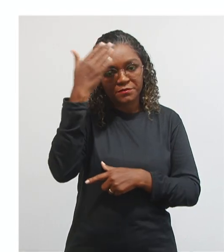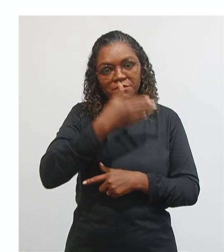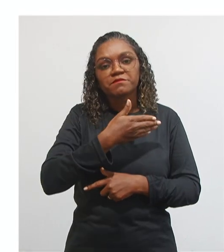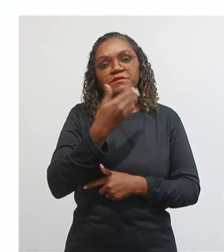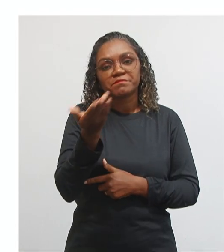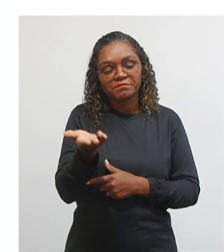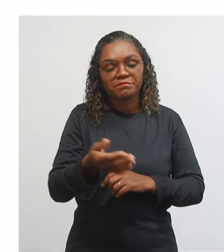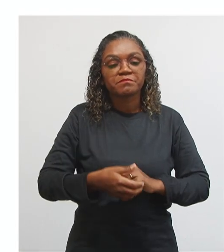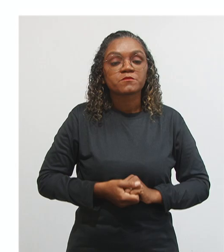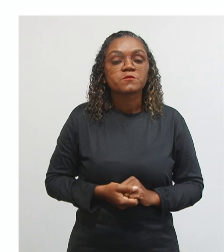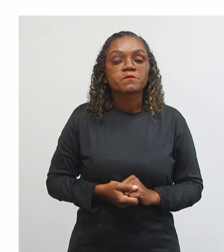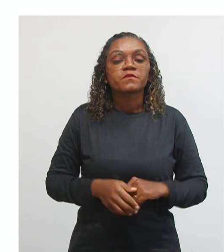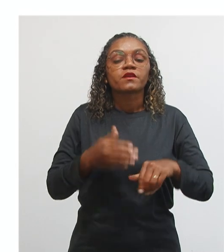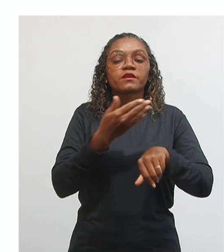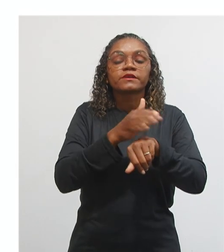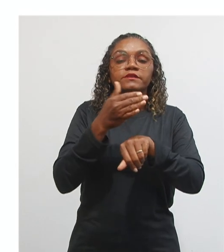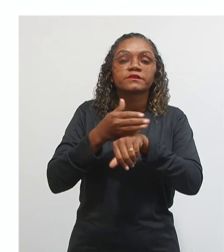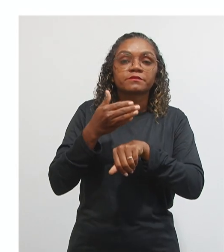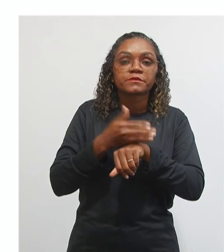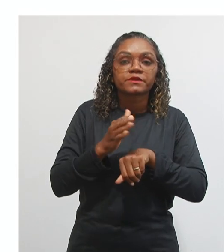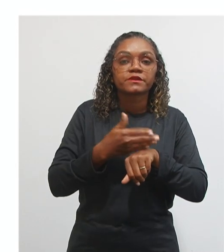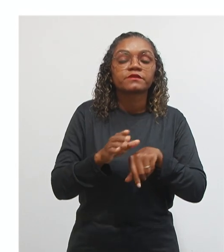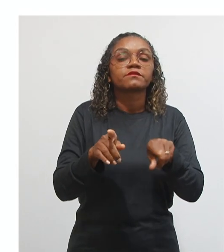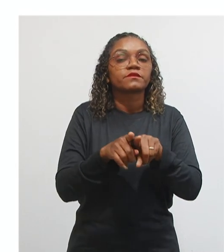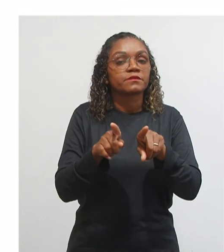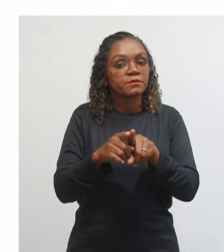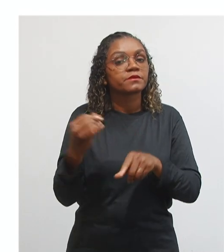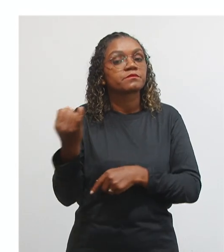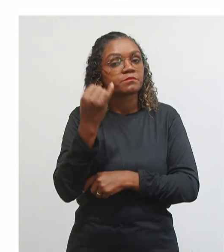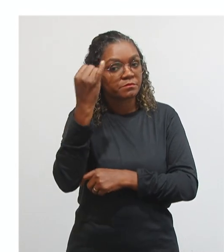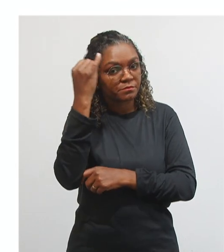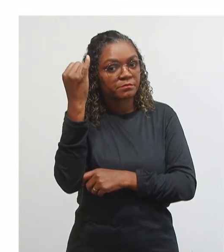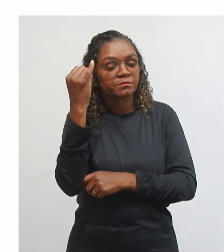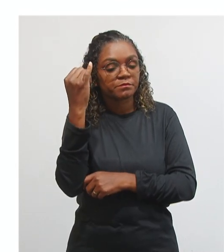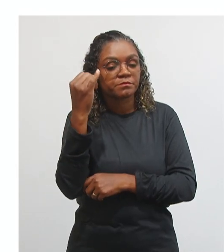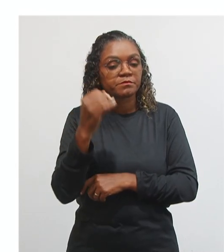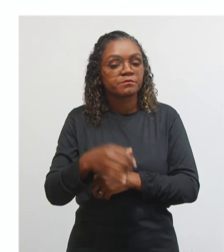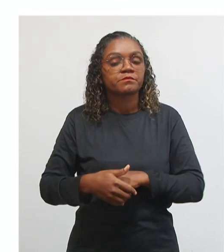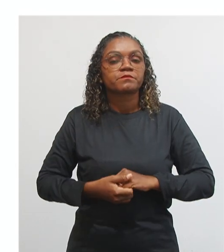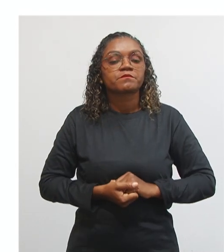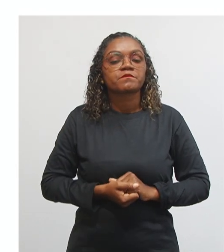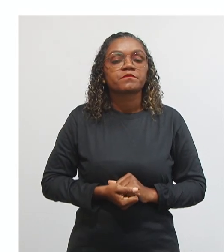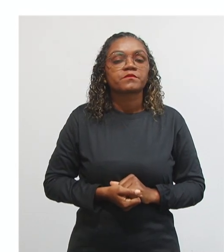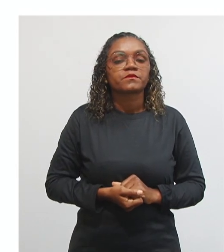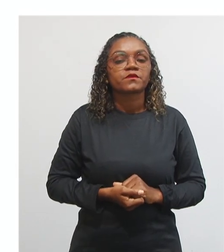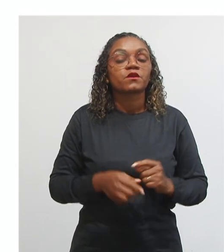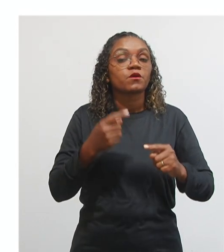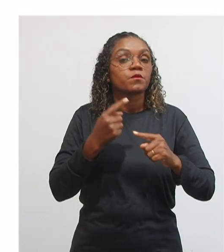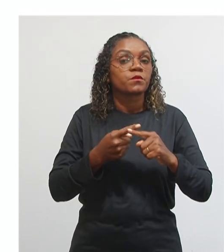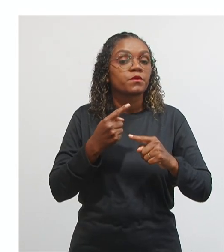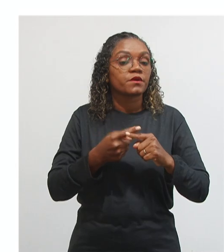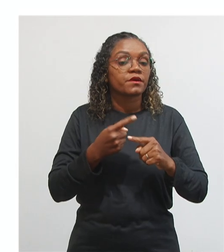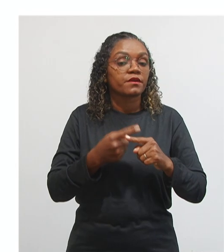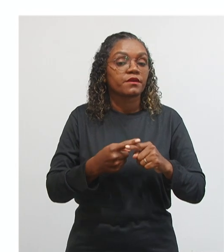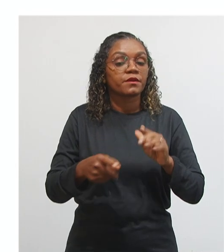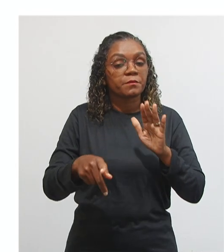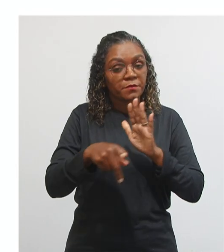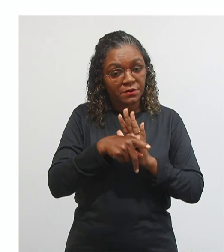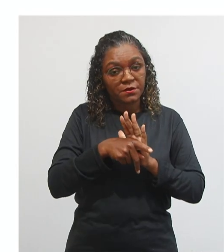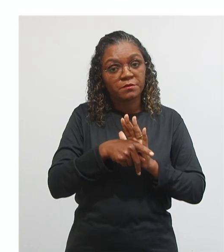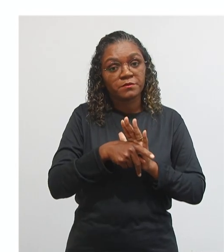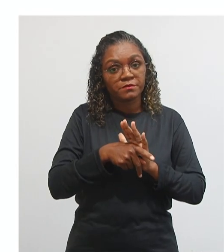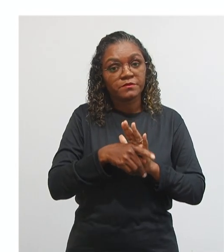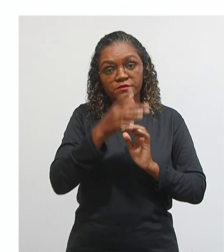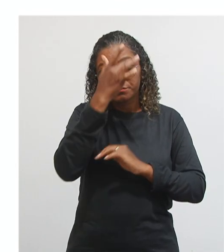O treinamento e a capacitação, eles são fundamentais, né, no caso dos serviços, porque os serviços são prestados